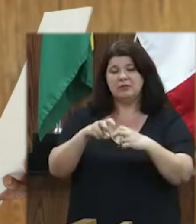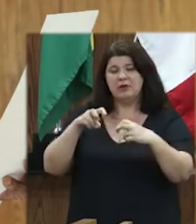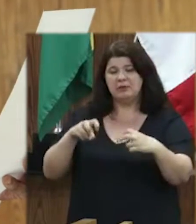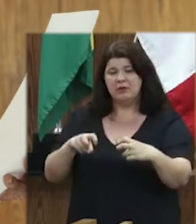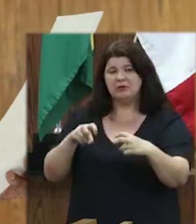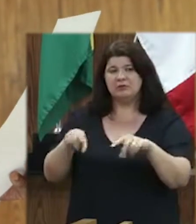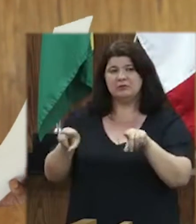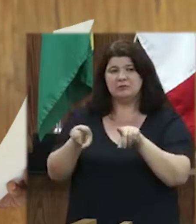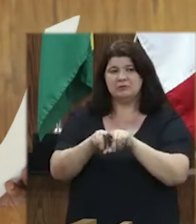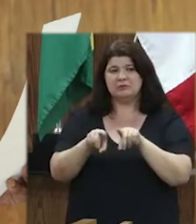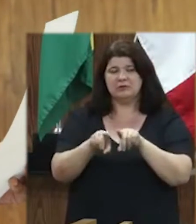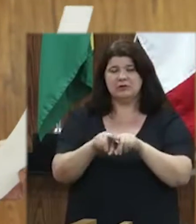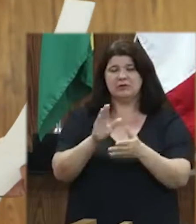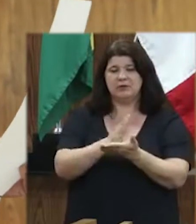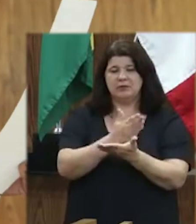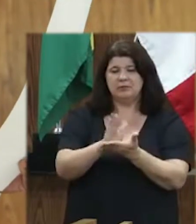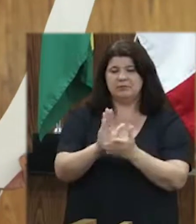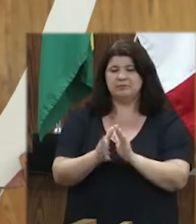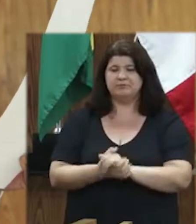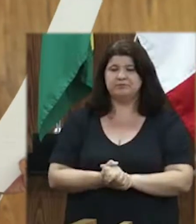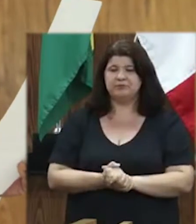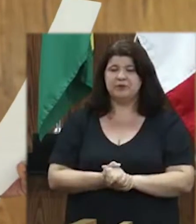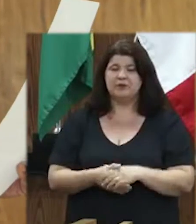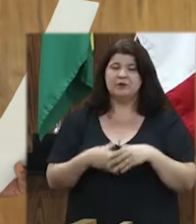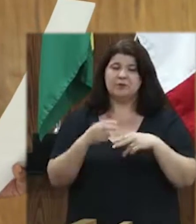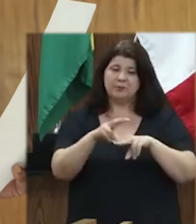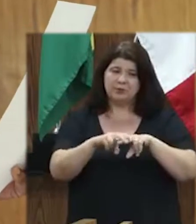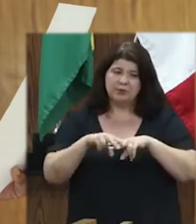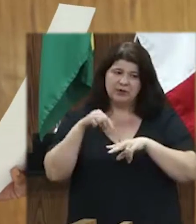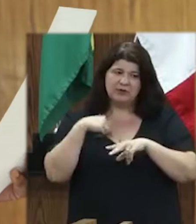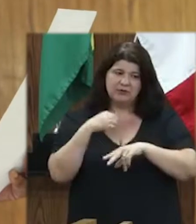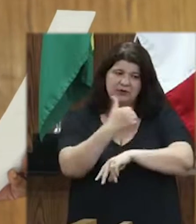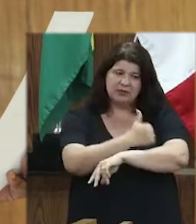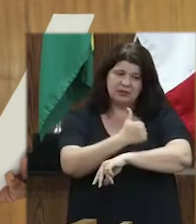ensino híbrido. Diante do exposto, requeiro à mesa,